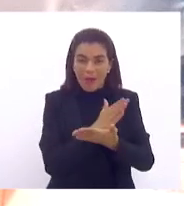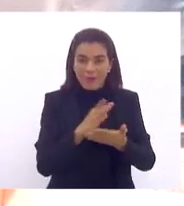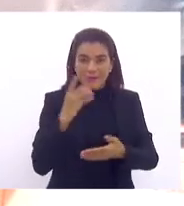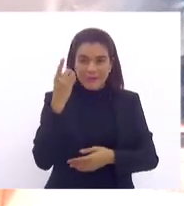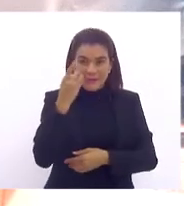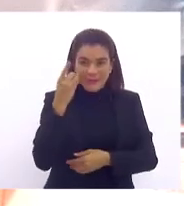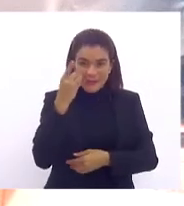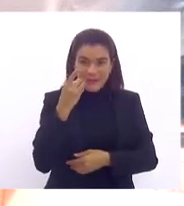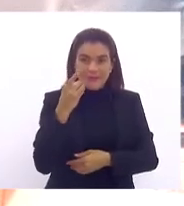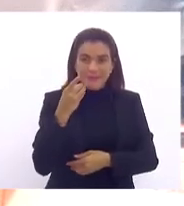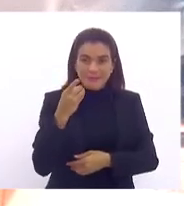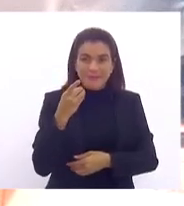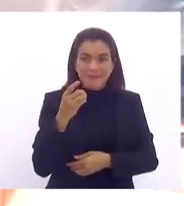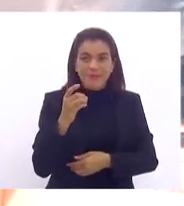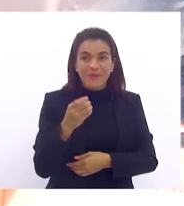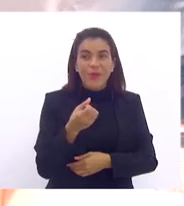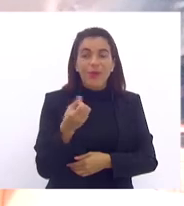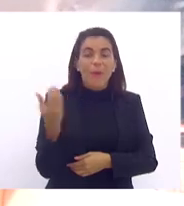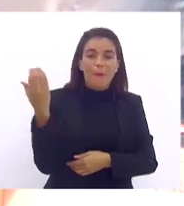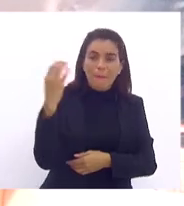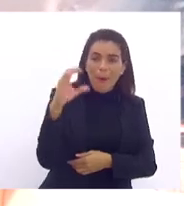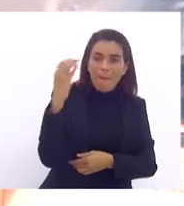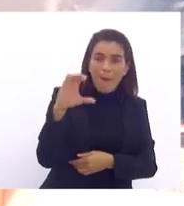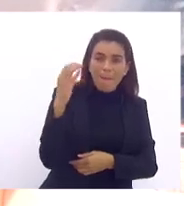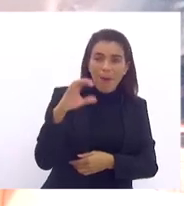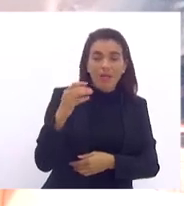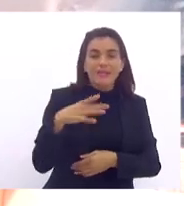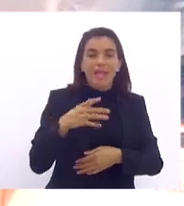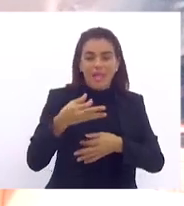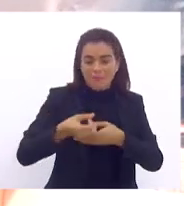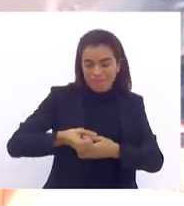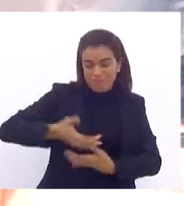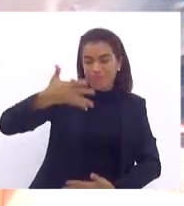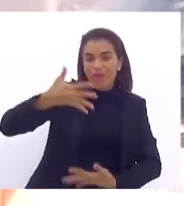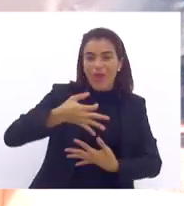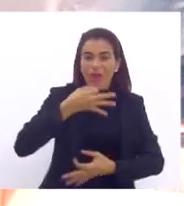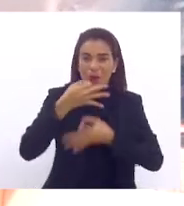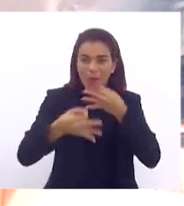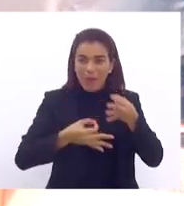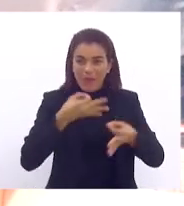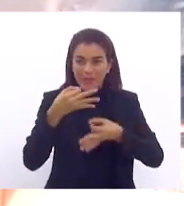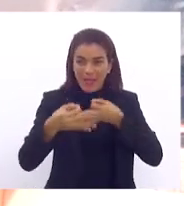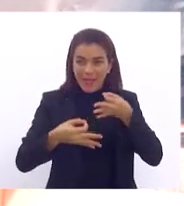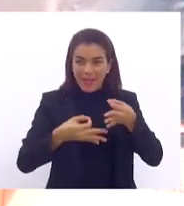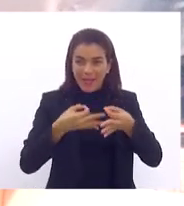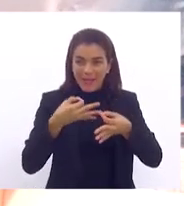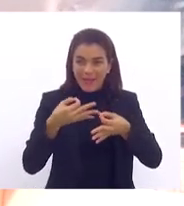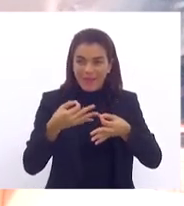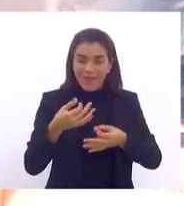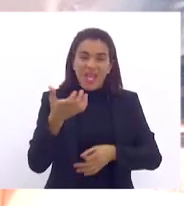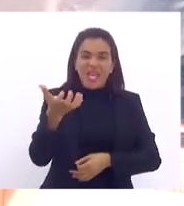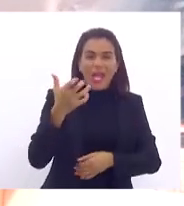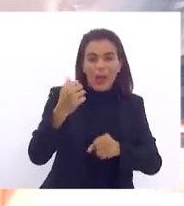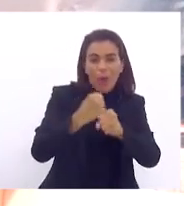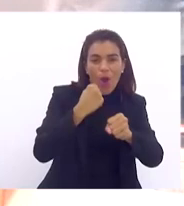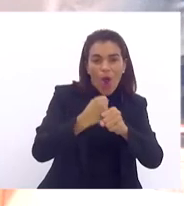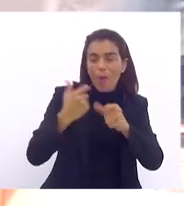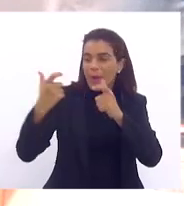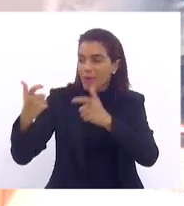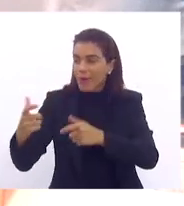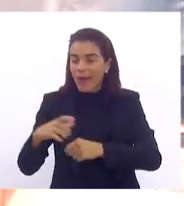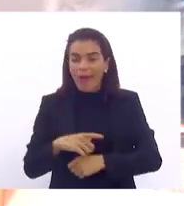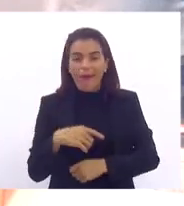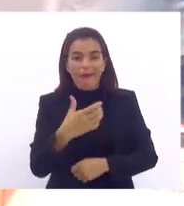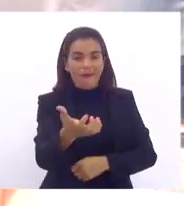honrando com essa presença quase todo po de Deputado que eu vejo embaixo sempre tem Ah o queremos uma obra no lugar tal